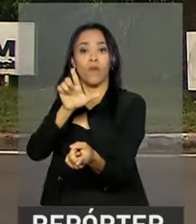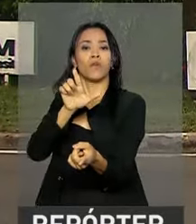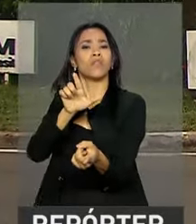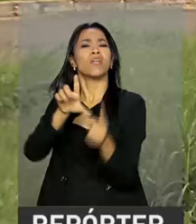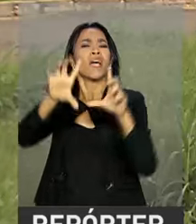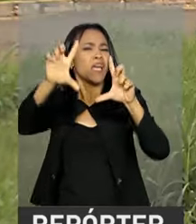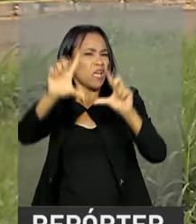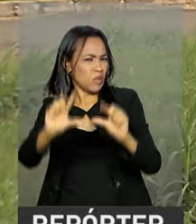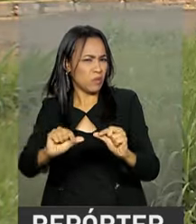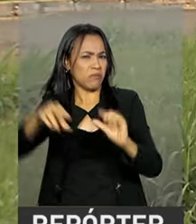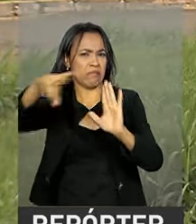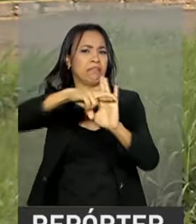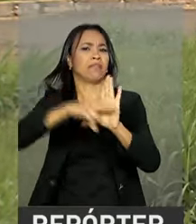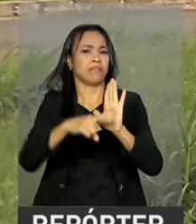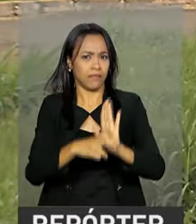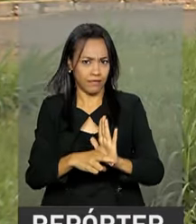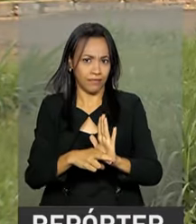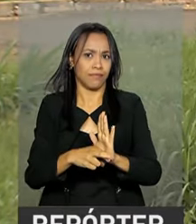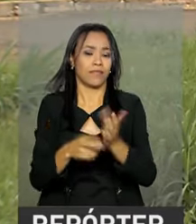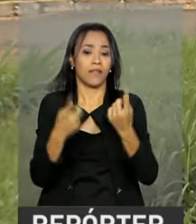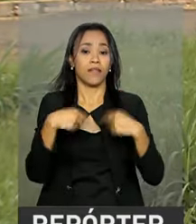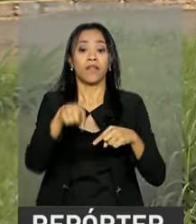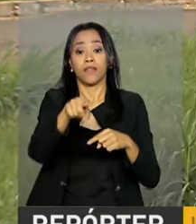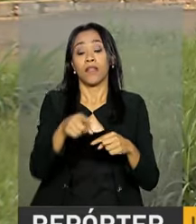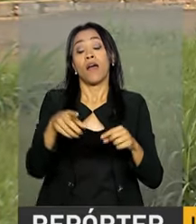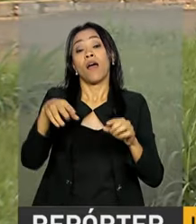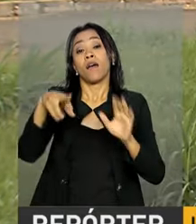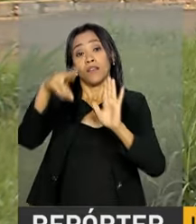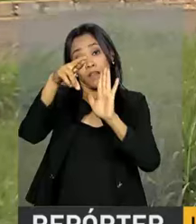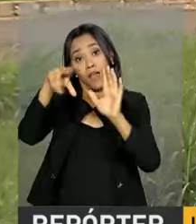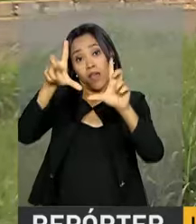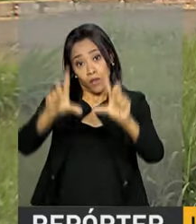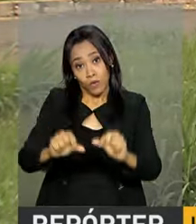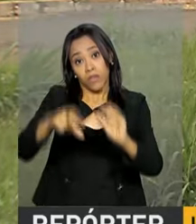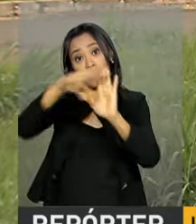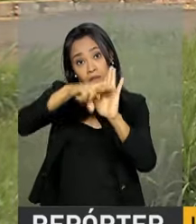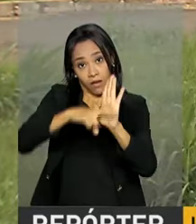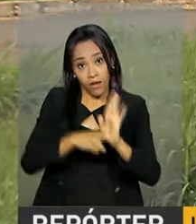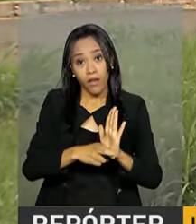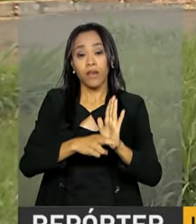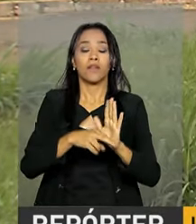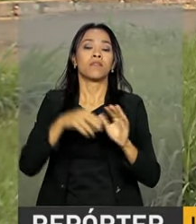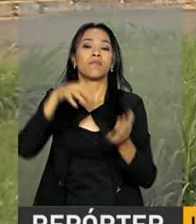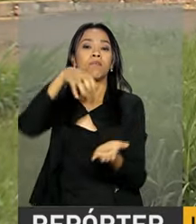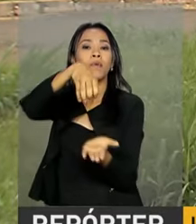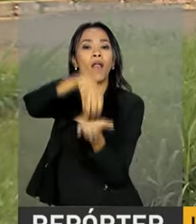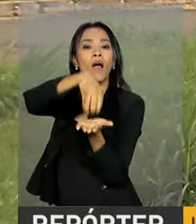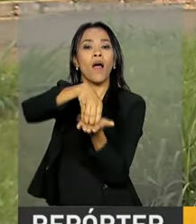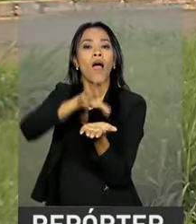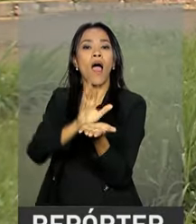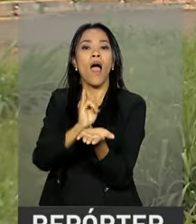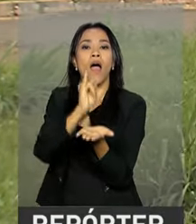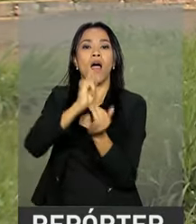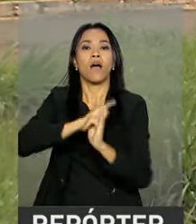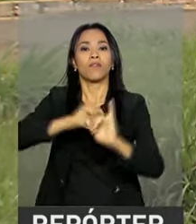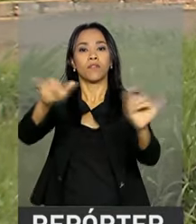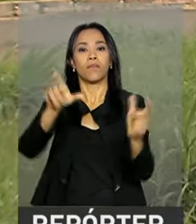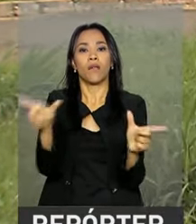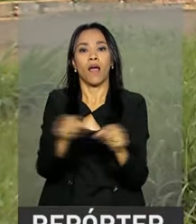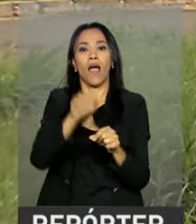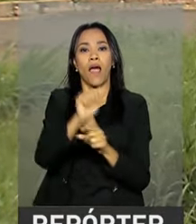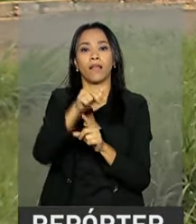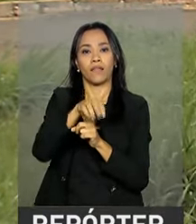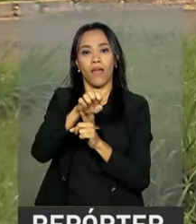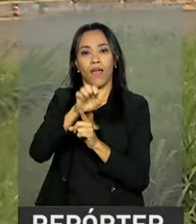exigências entre as medidas de simplificação anunciadas pela aneel está a dispensa de instalação de um